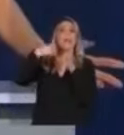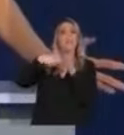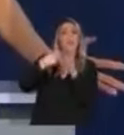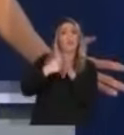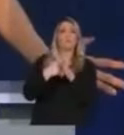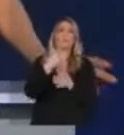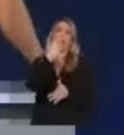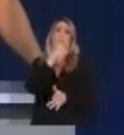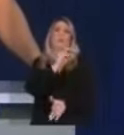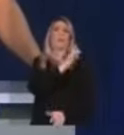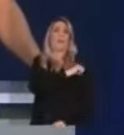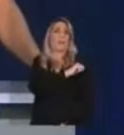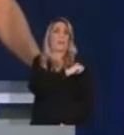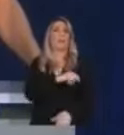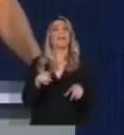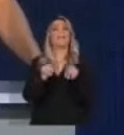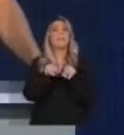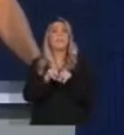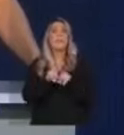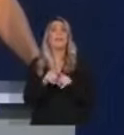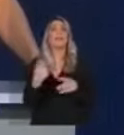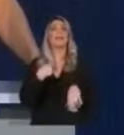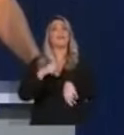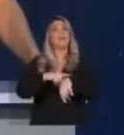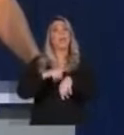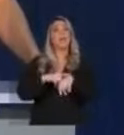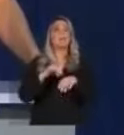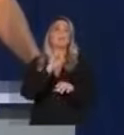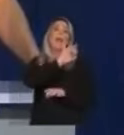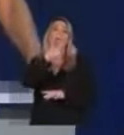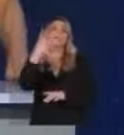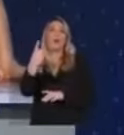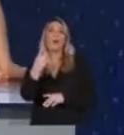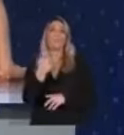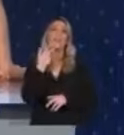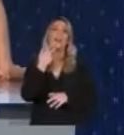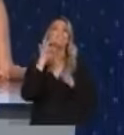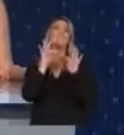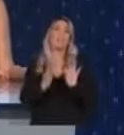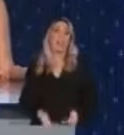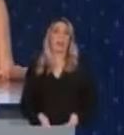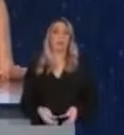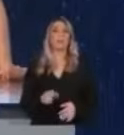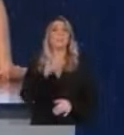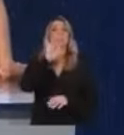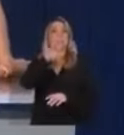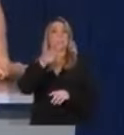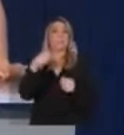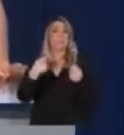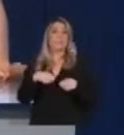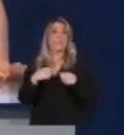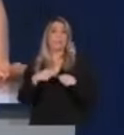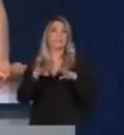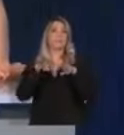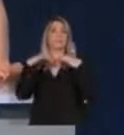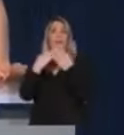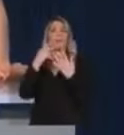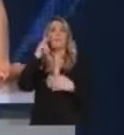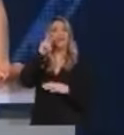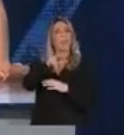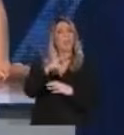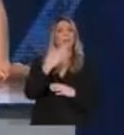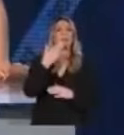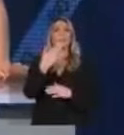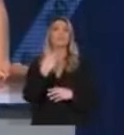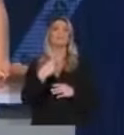Janeiro e por último haverá tempo para as considerações finais de cada candidato se for necessário uma comissão vai analisar os pedidos de